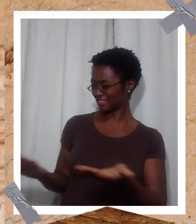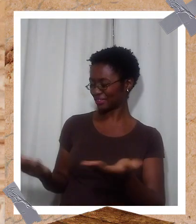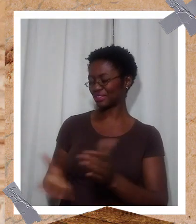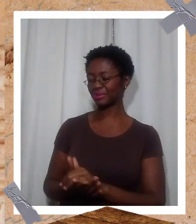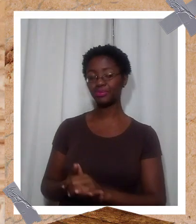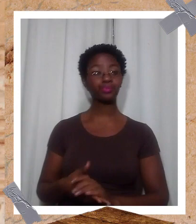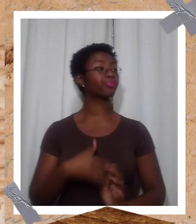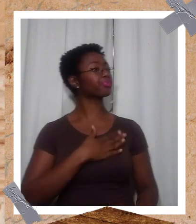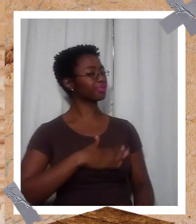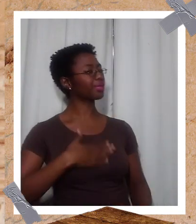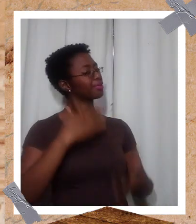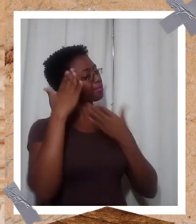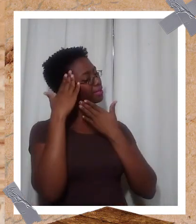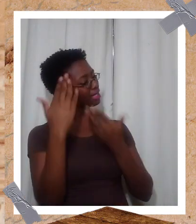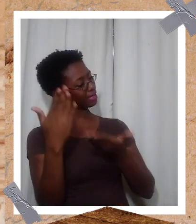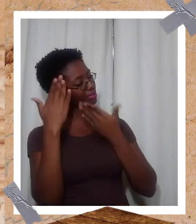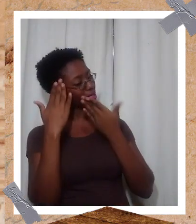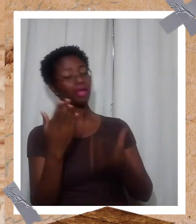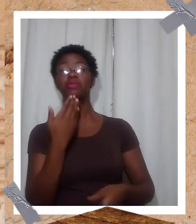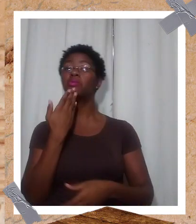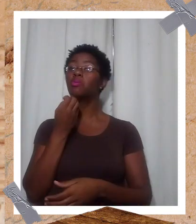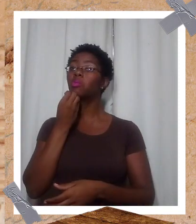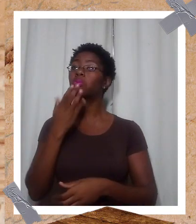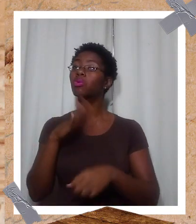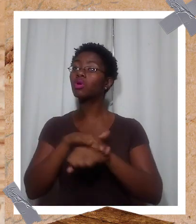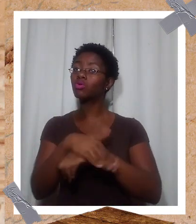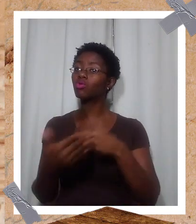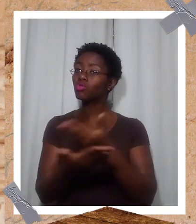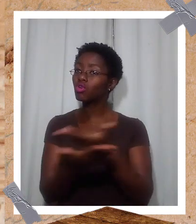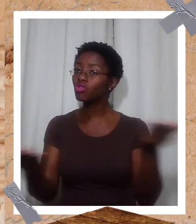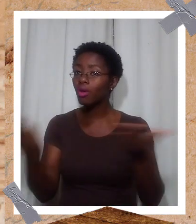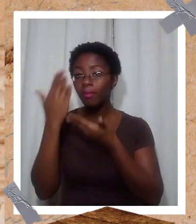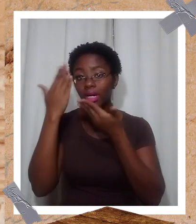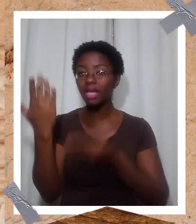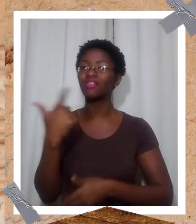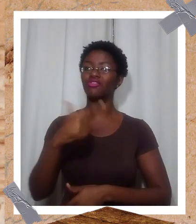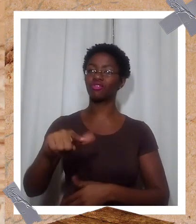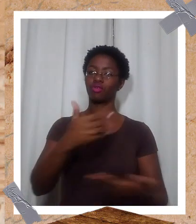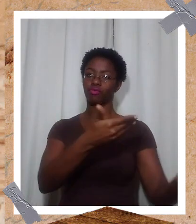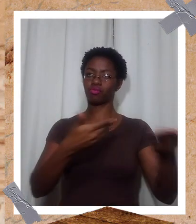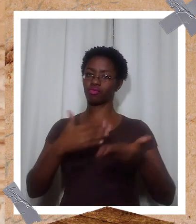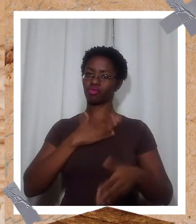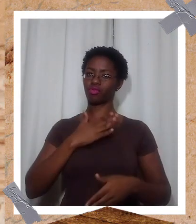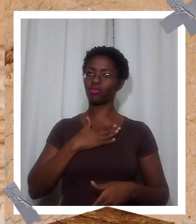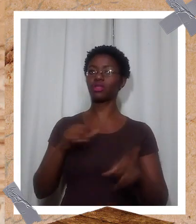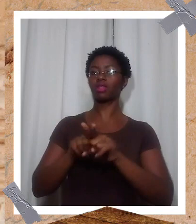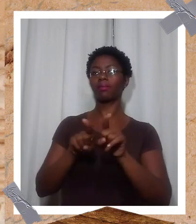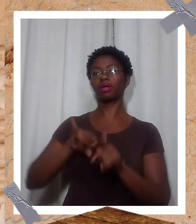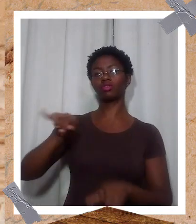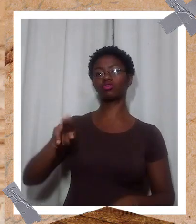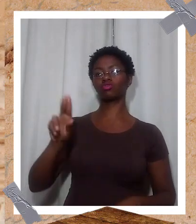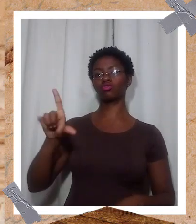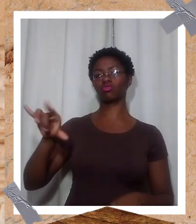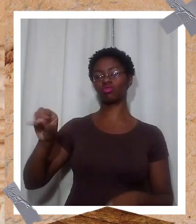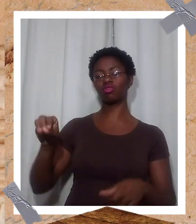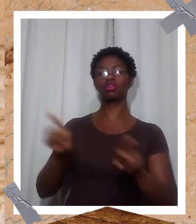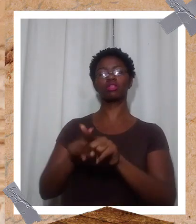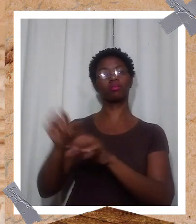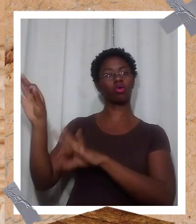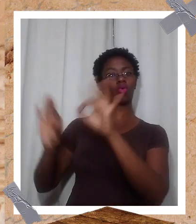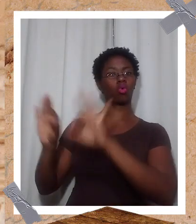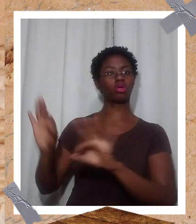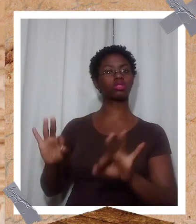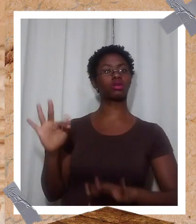Obrigado. Boa noite a todos. Boa noite a todos. Obrigado mais uma vez pelo convite, a você, ao Júlio, a toda a organização